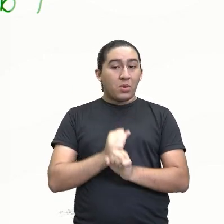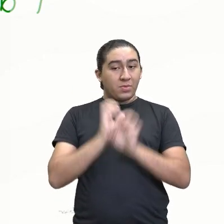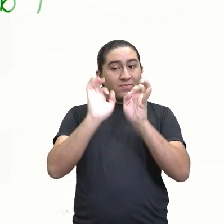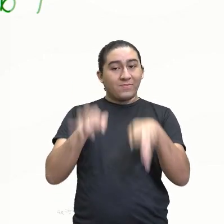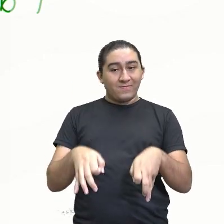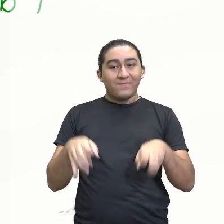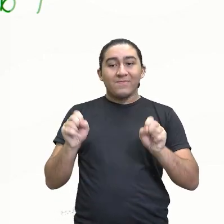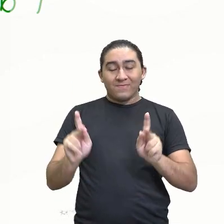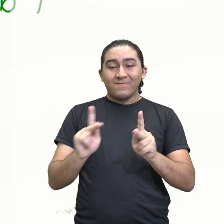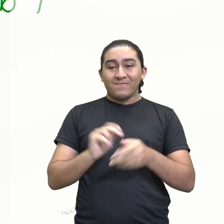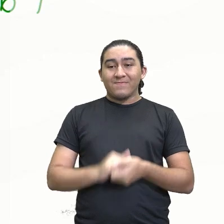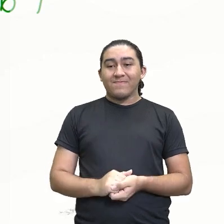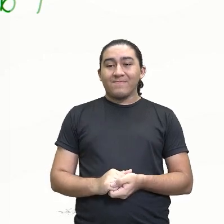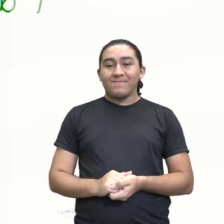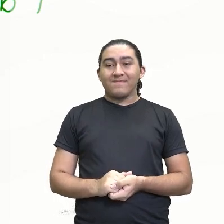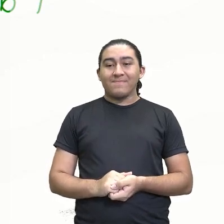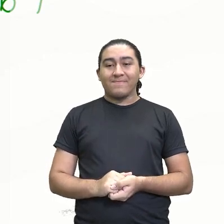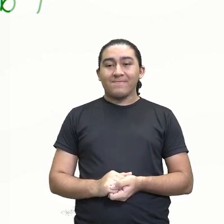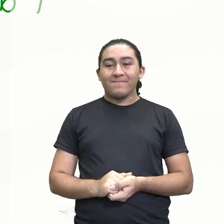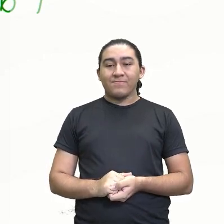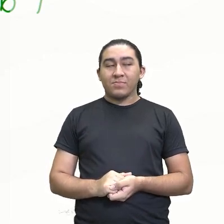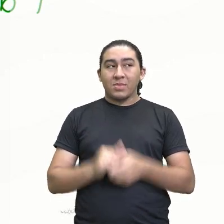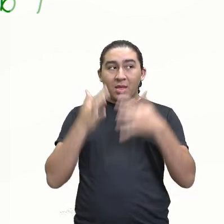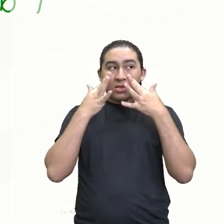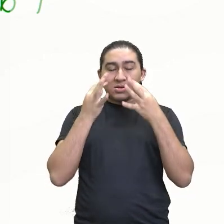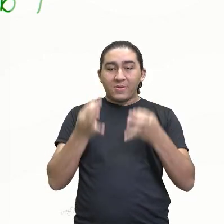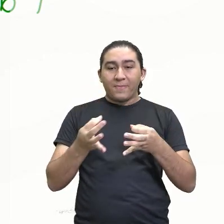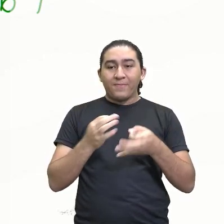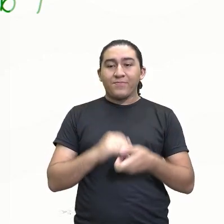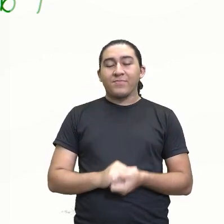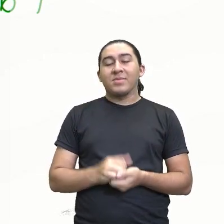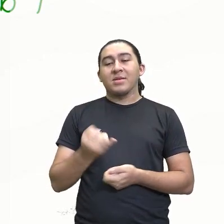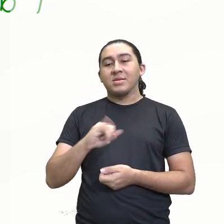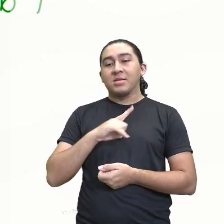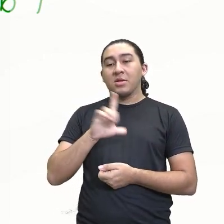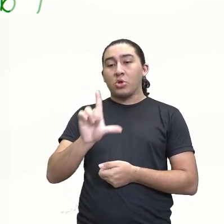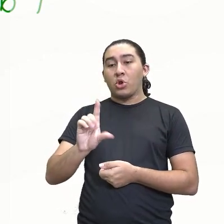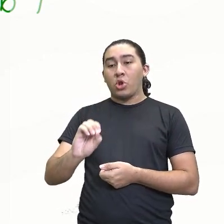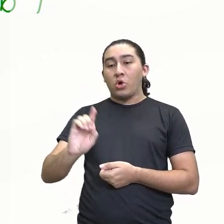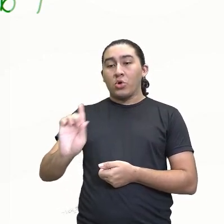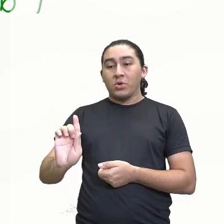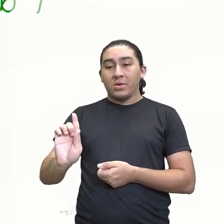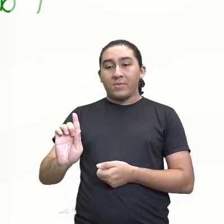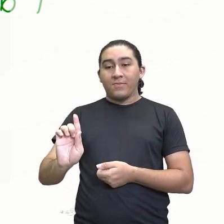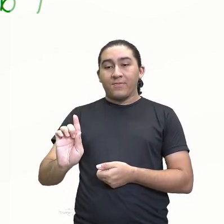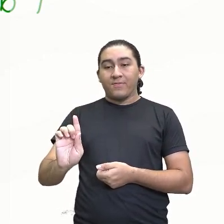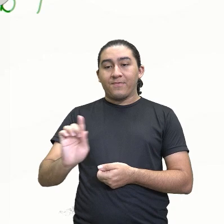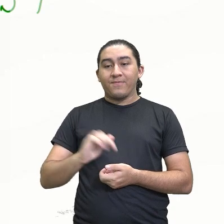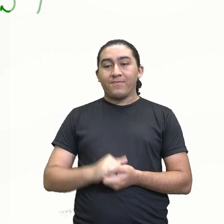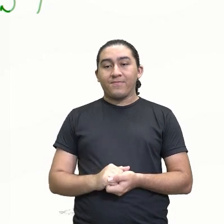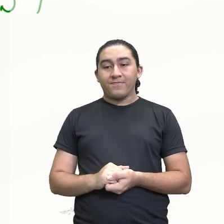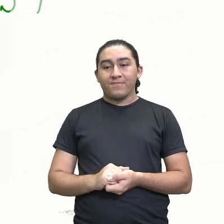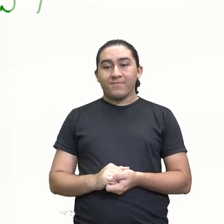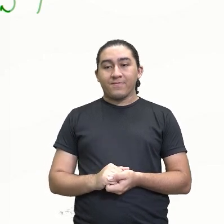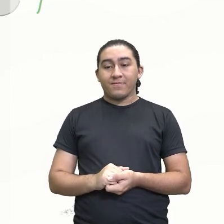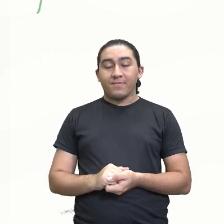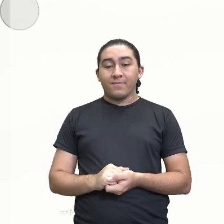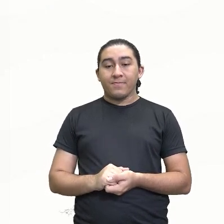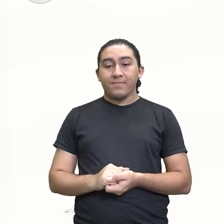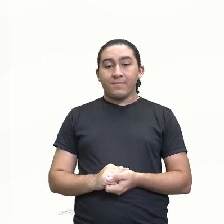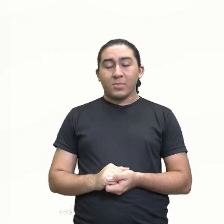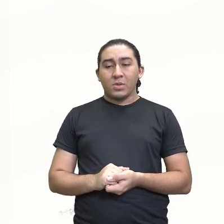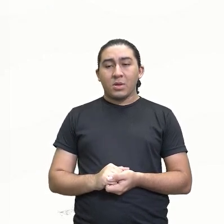melhor, tá ok? Então, observe. Se eu tiver um log e a base for uma